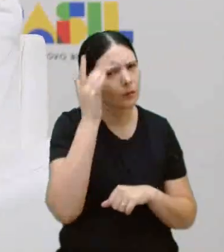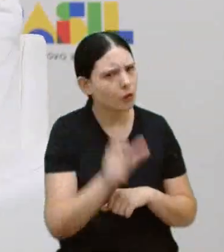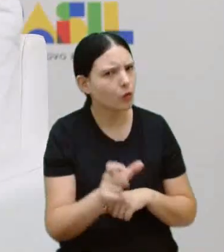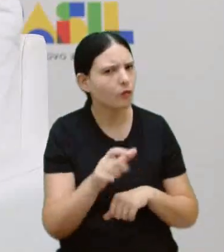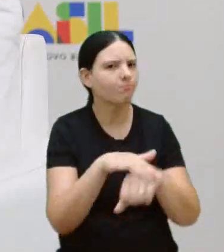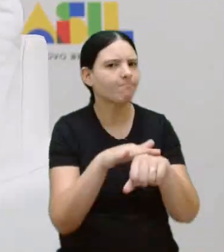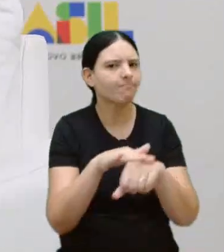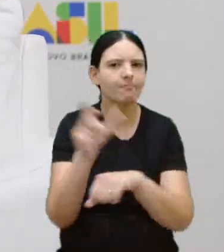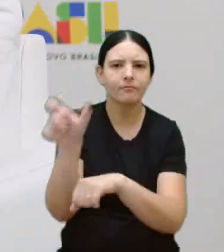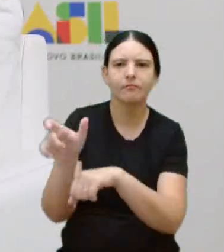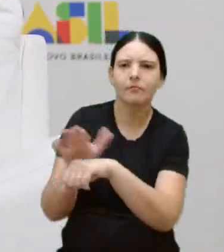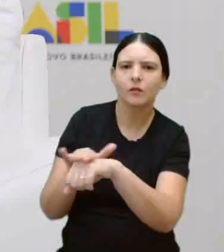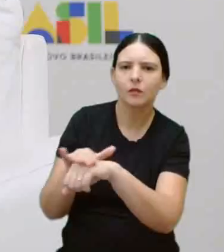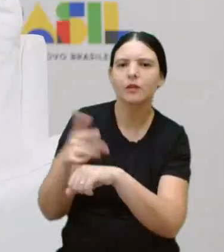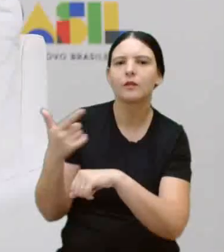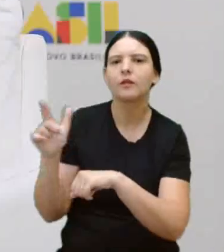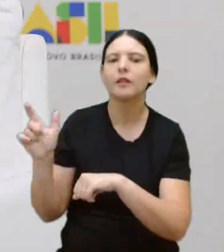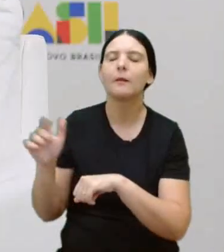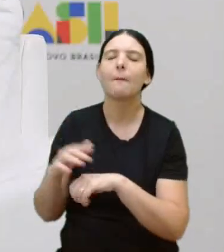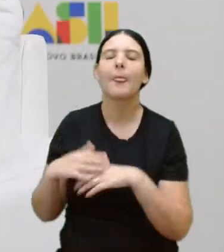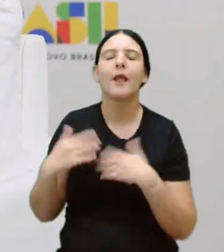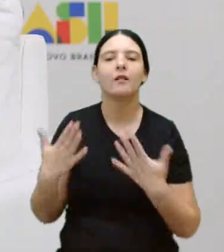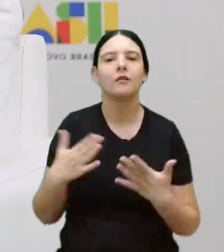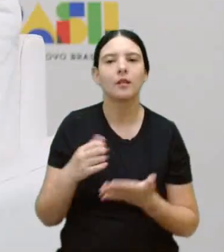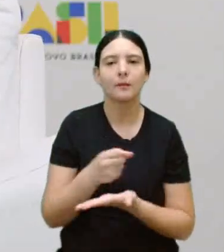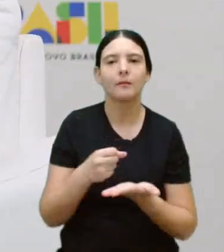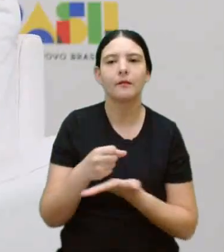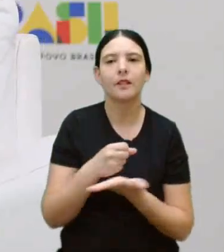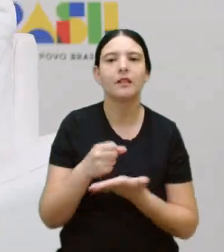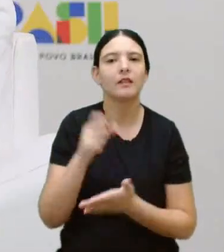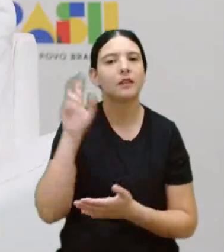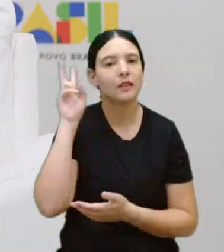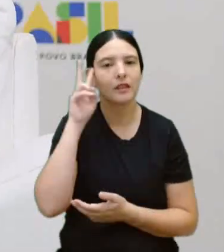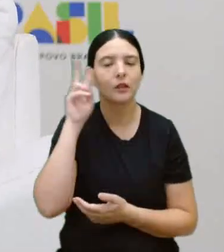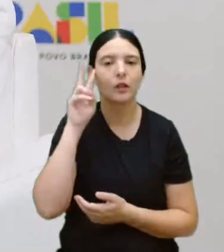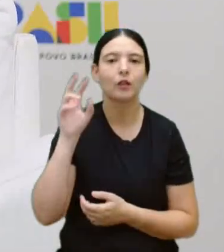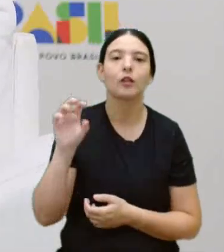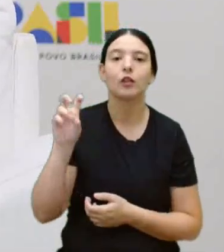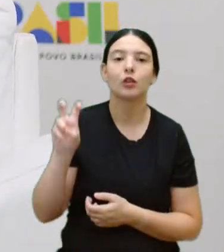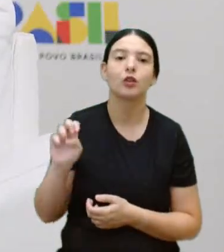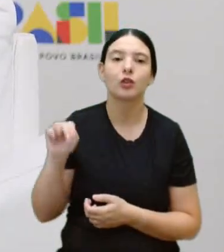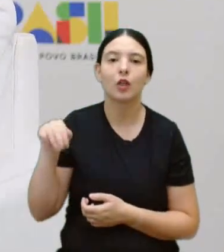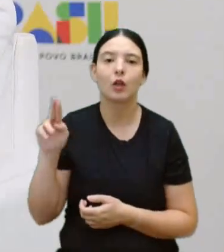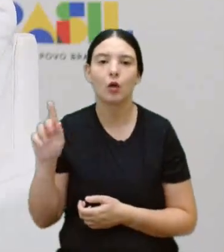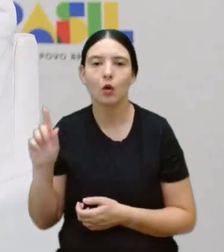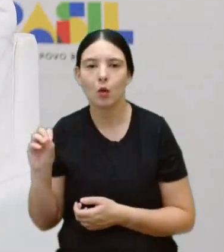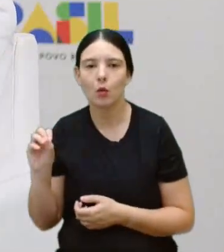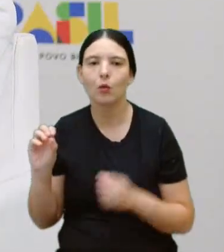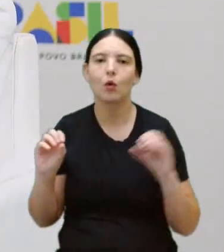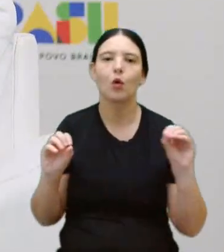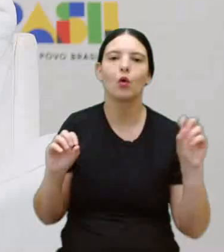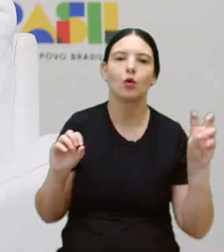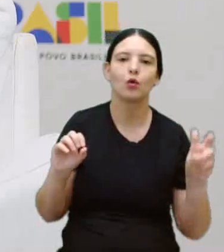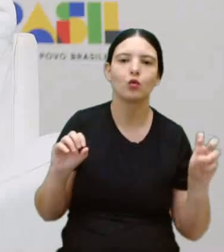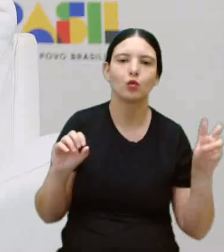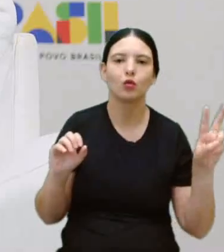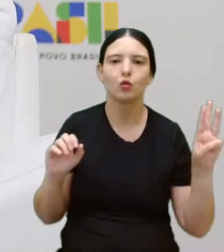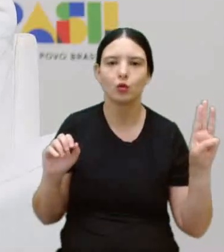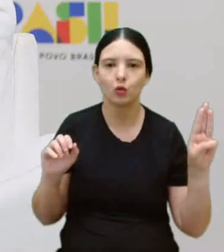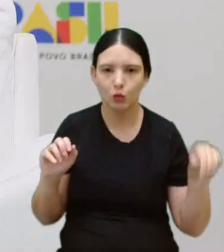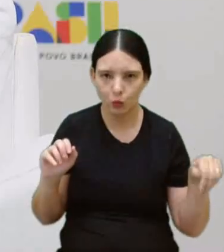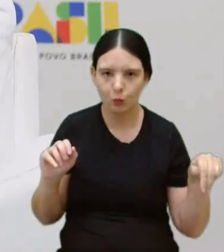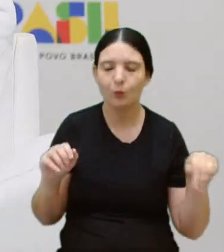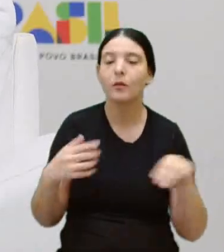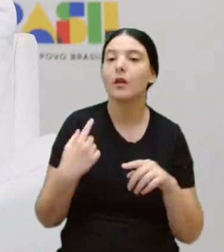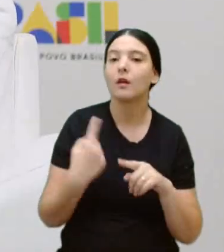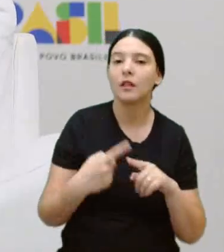entender isso. E aí, que está na base da história de Xangô e Oxum. Como ninguém pode sobrar, se só tem uma